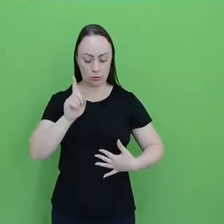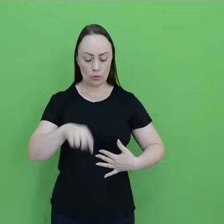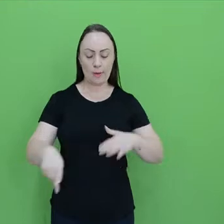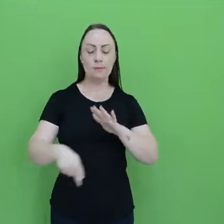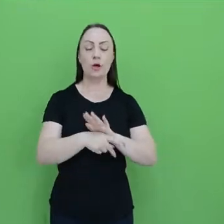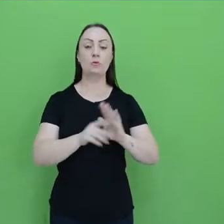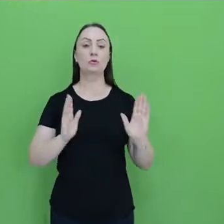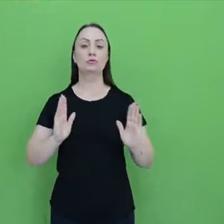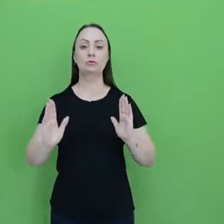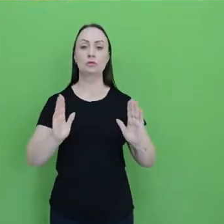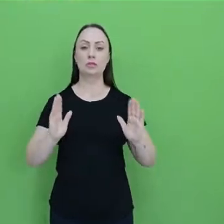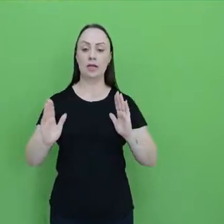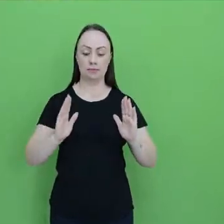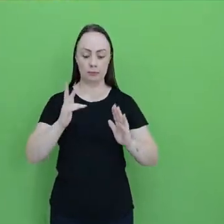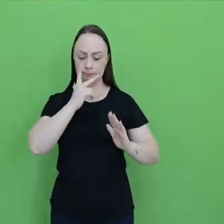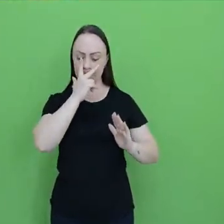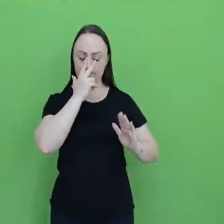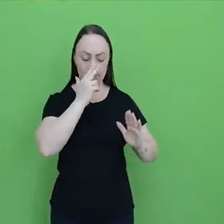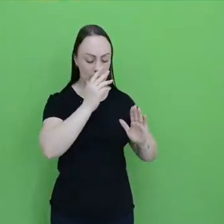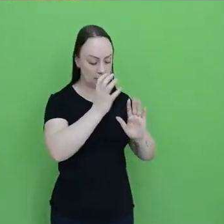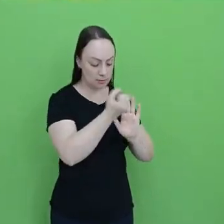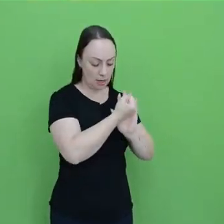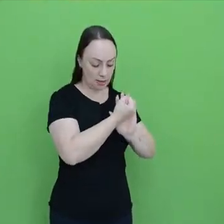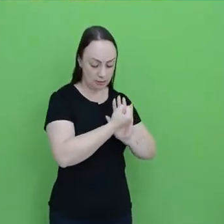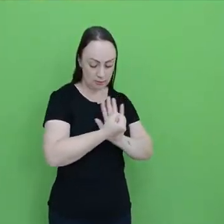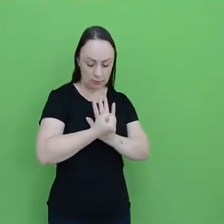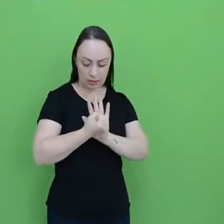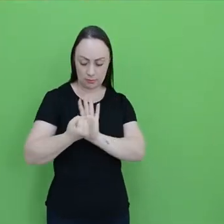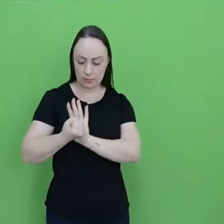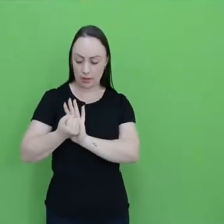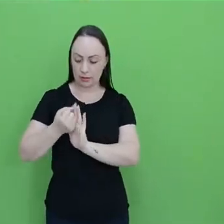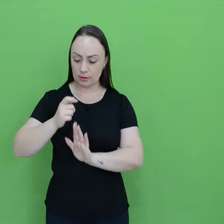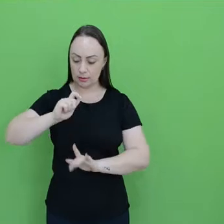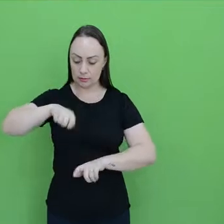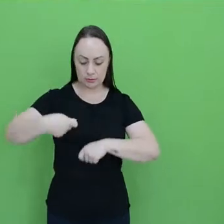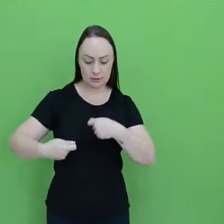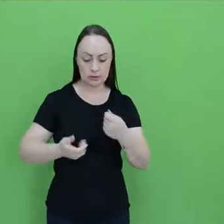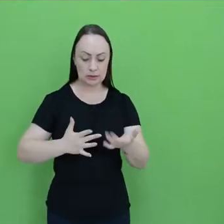Corpo-tempo, rastros de signos, síganos.